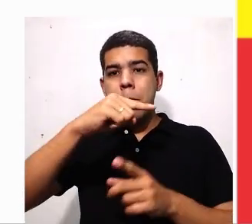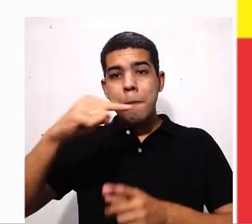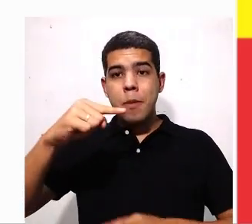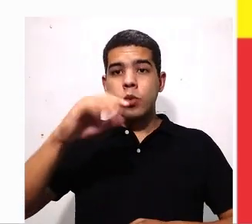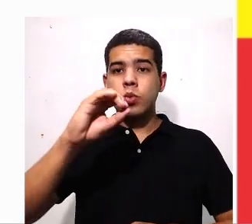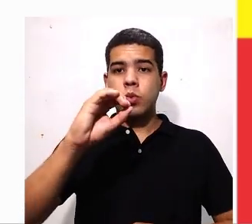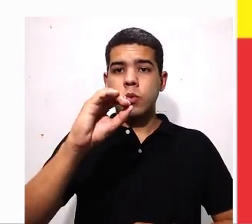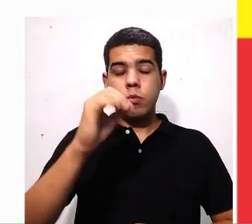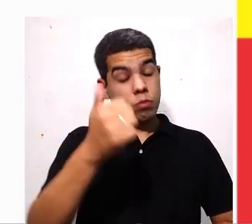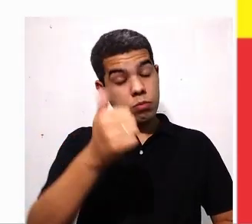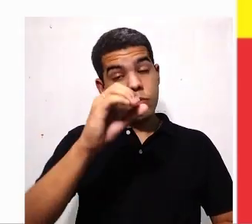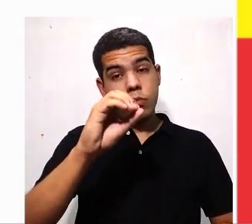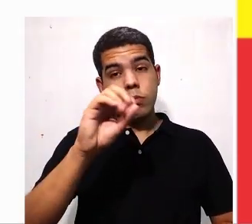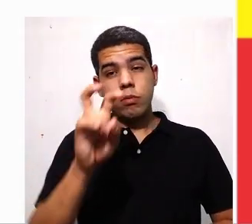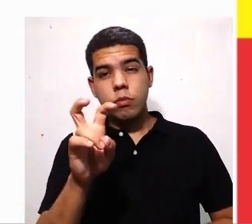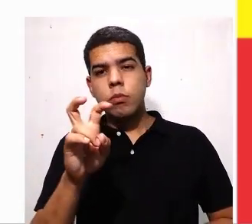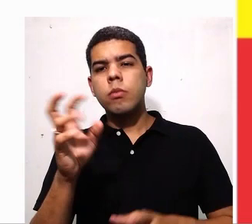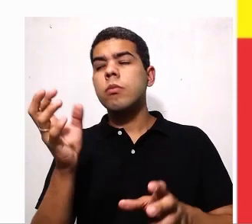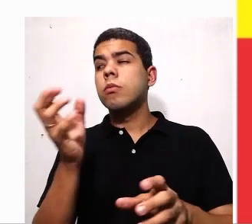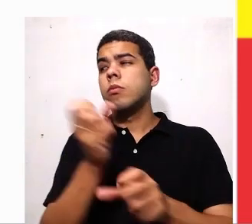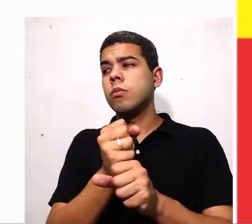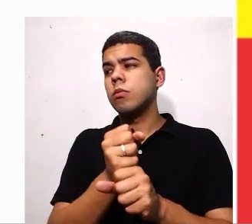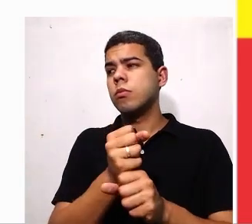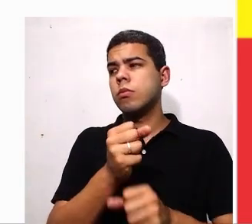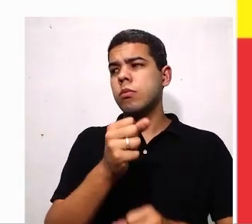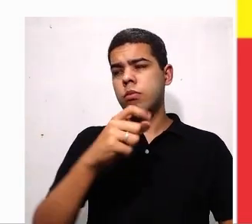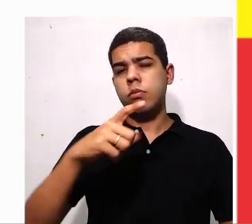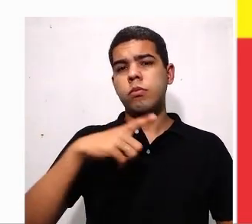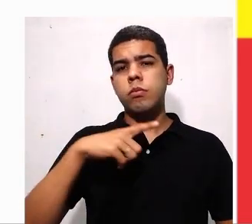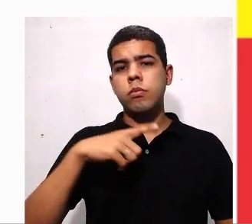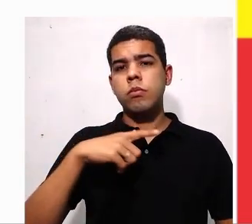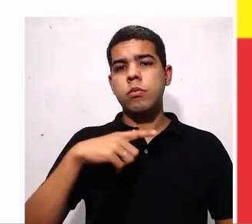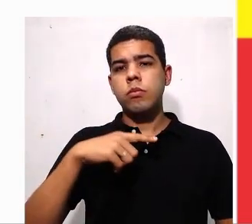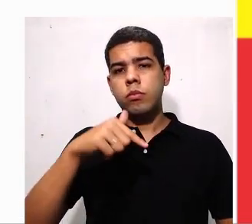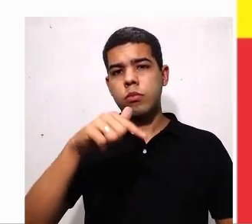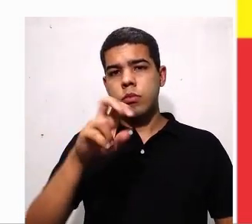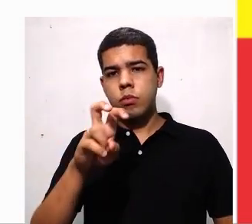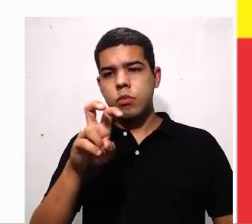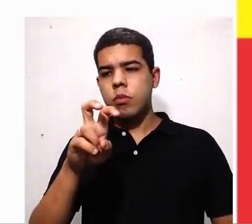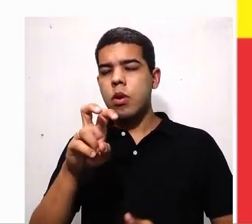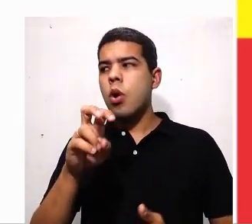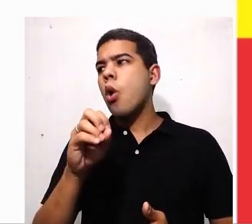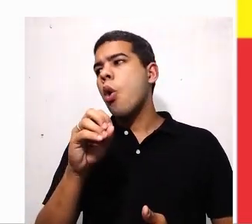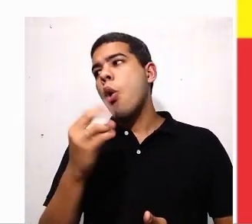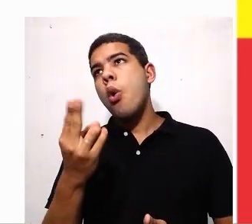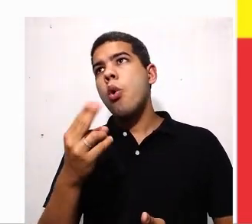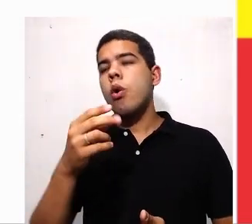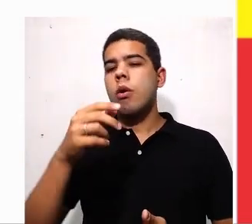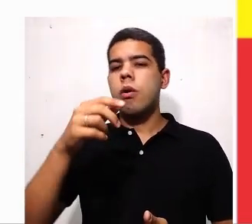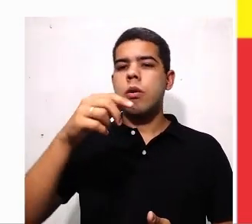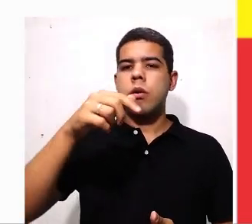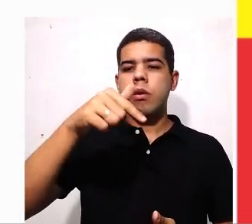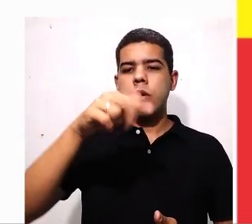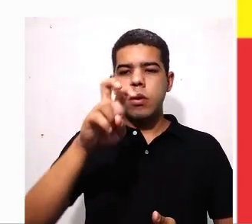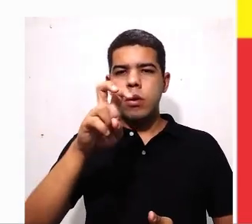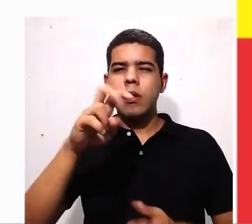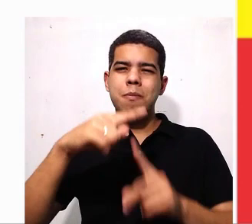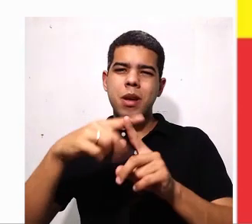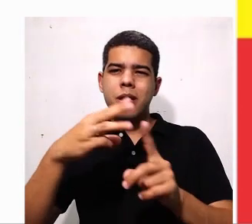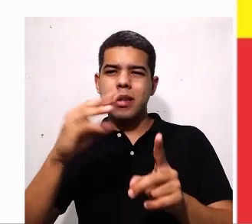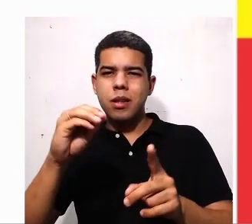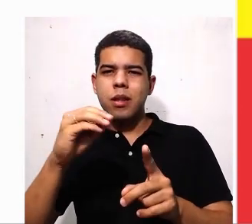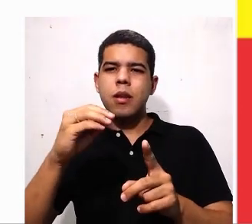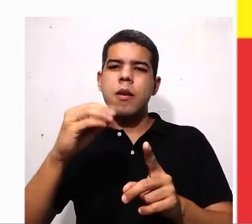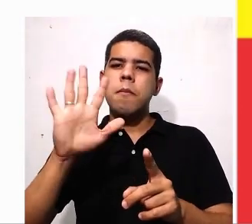menos 105 vai dar 75. Ou então você pega 75 mais 30 mais o